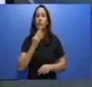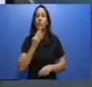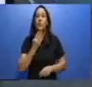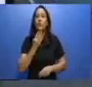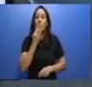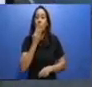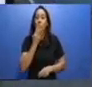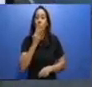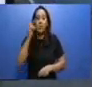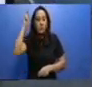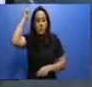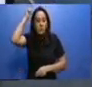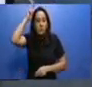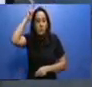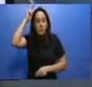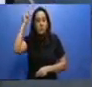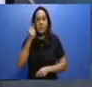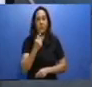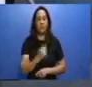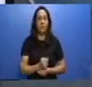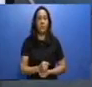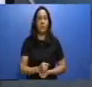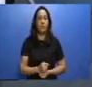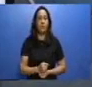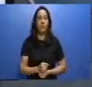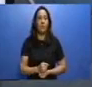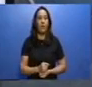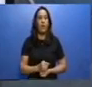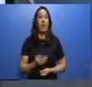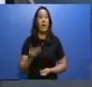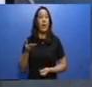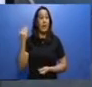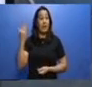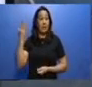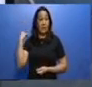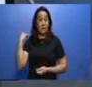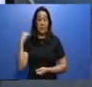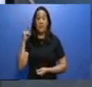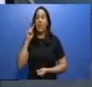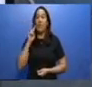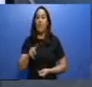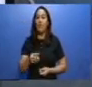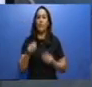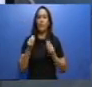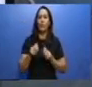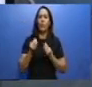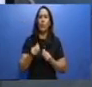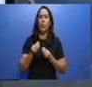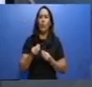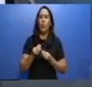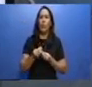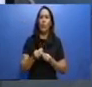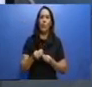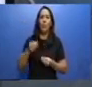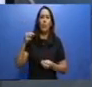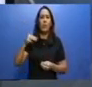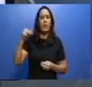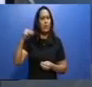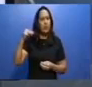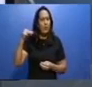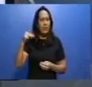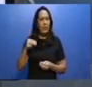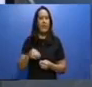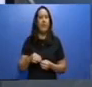Geometria e arte. No módulo anterior, vimos como a geometria está presente